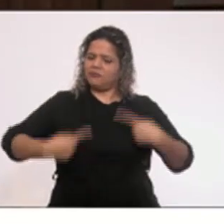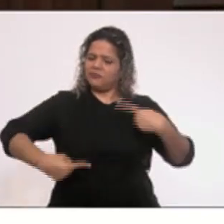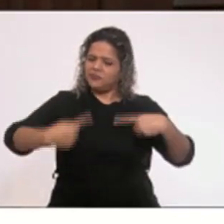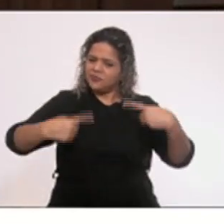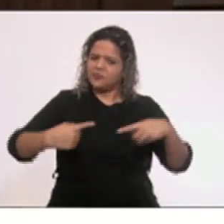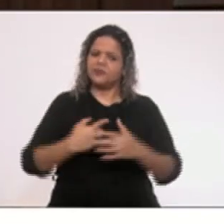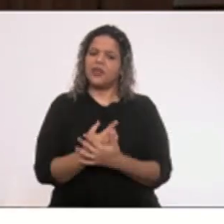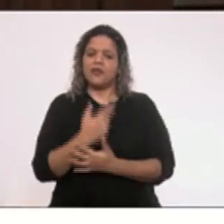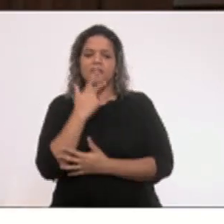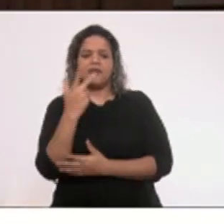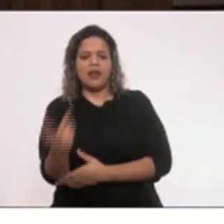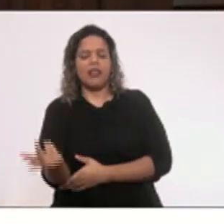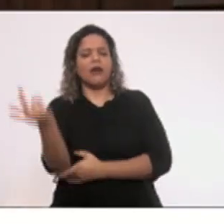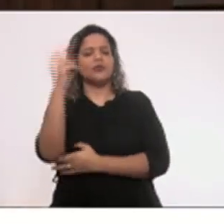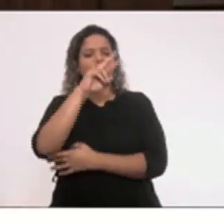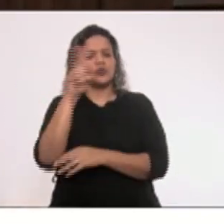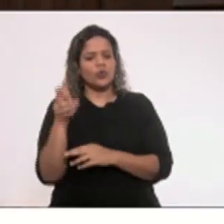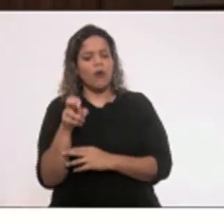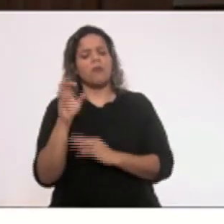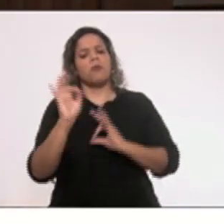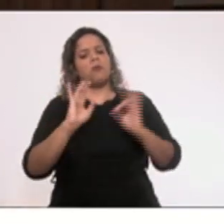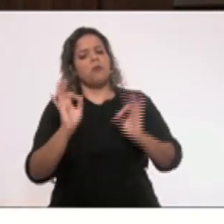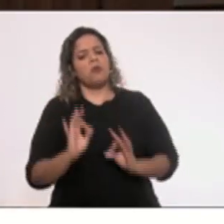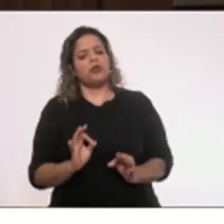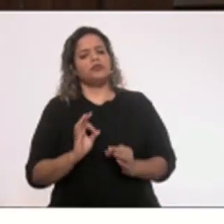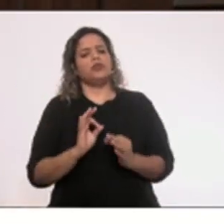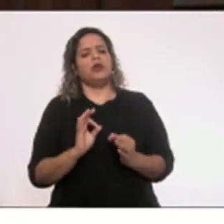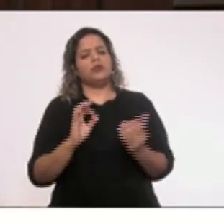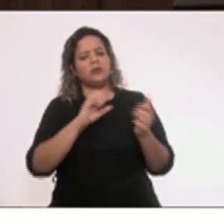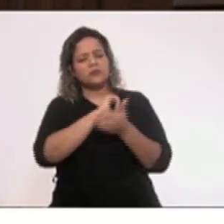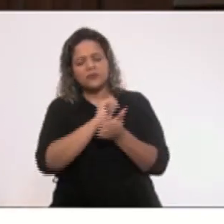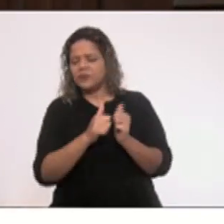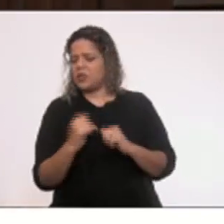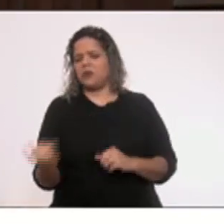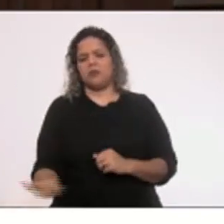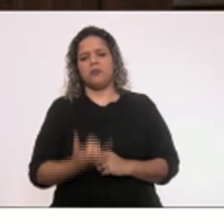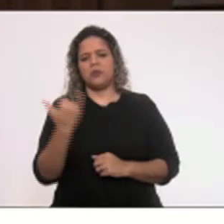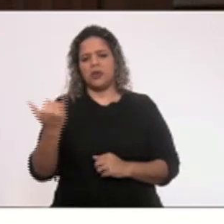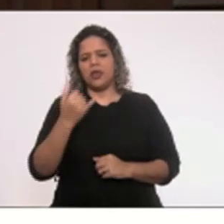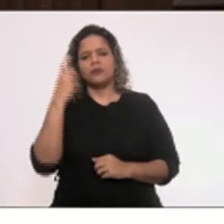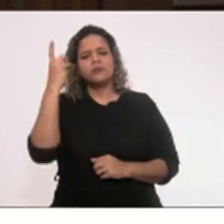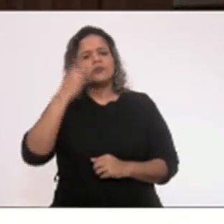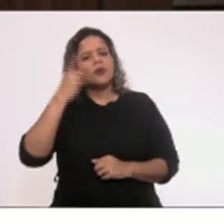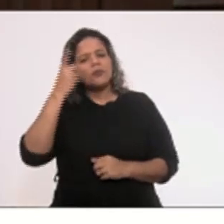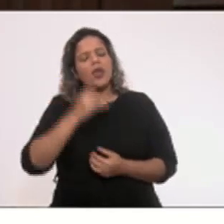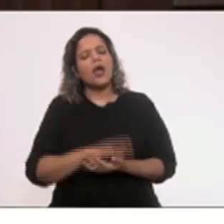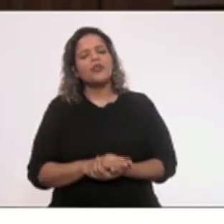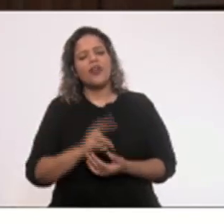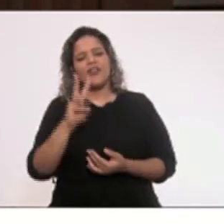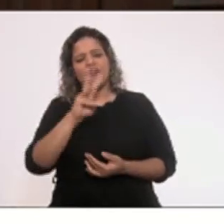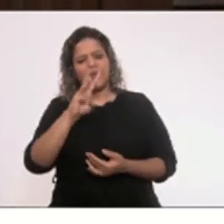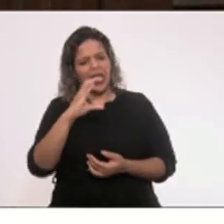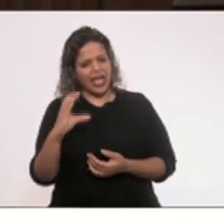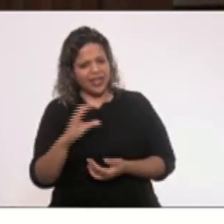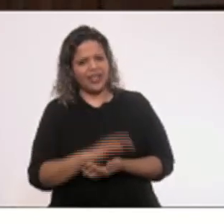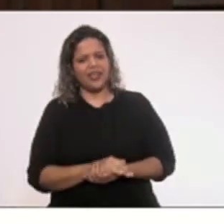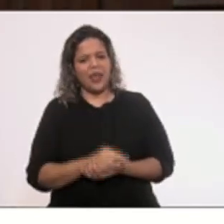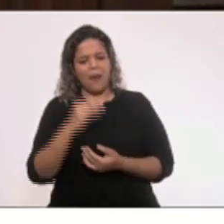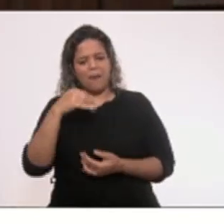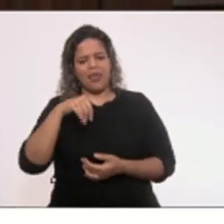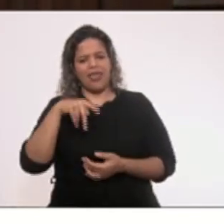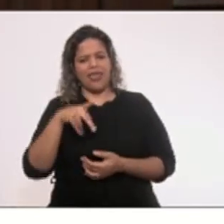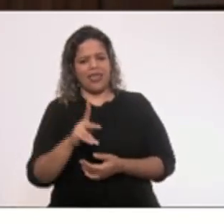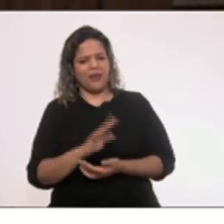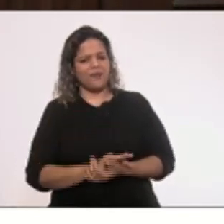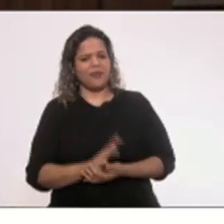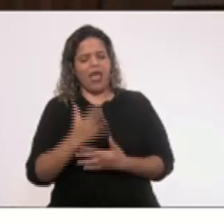discutindo e falando sobre um projeto com envergadura tão importante, deputado Valdec Carneiro, deputado Mink,